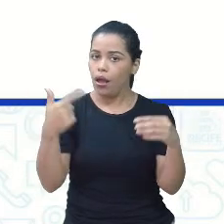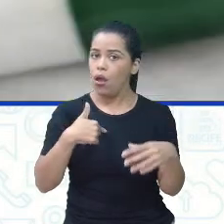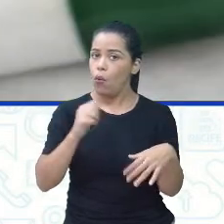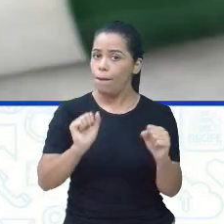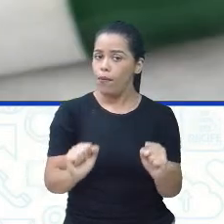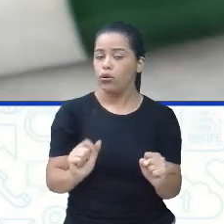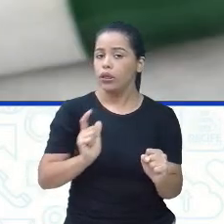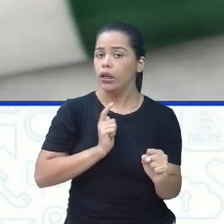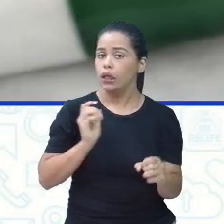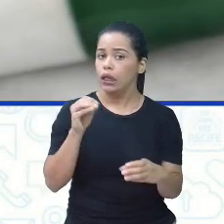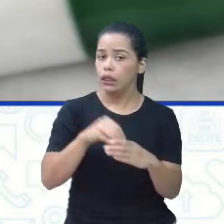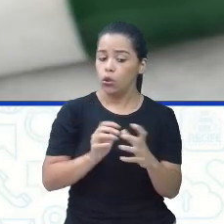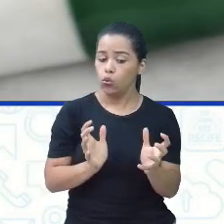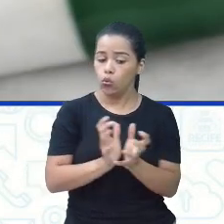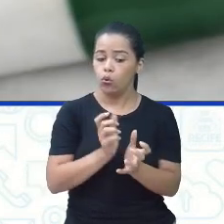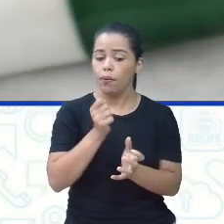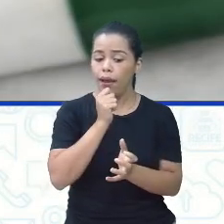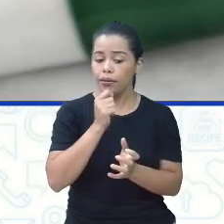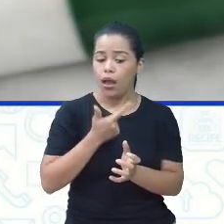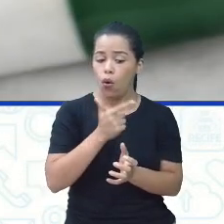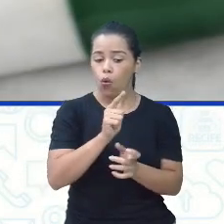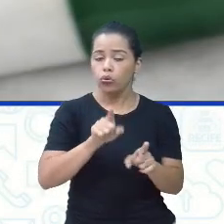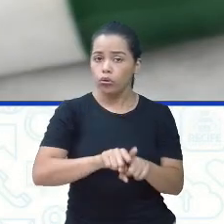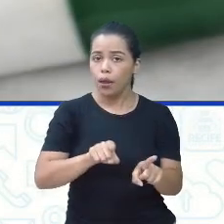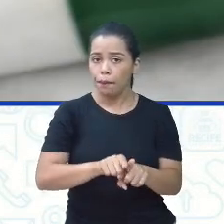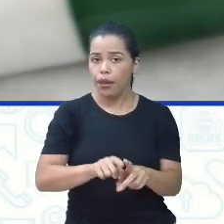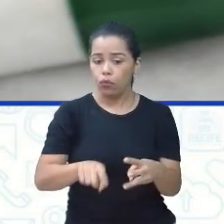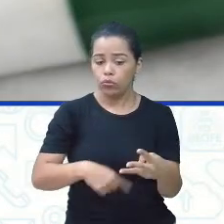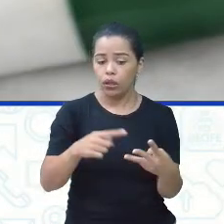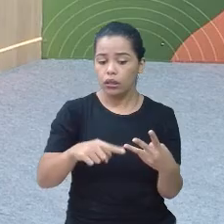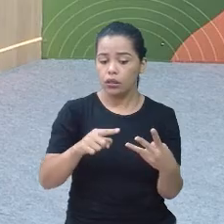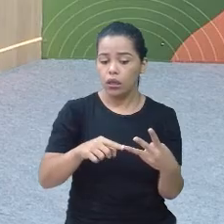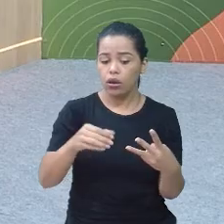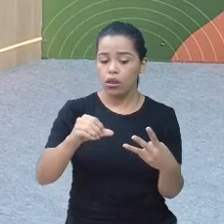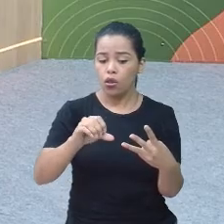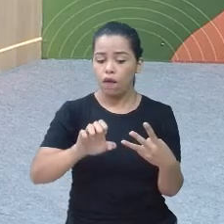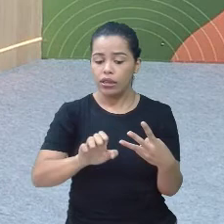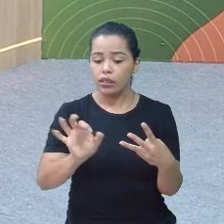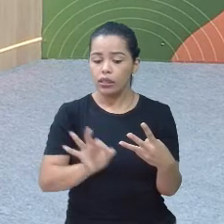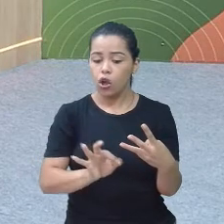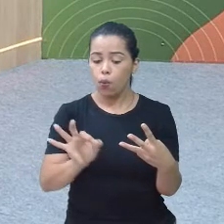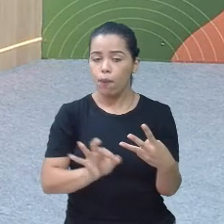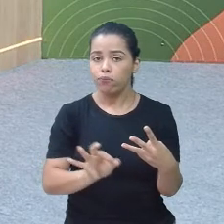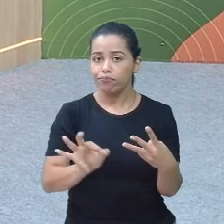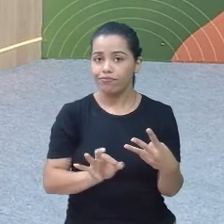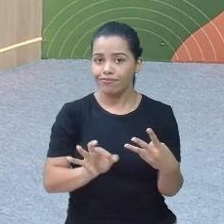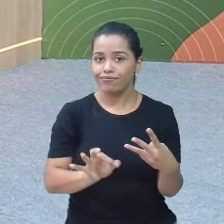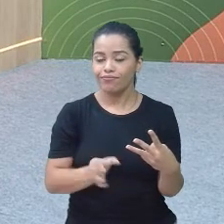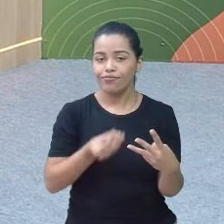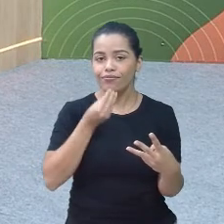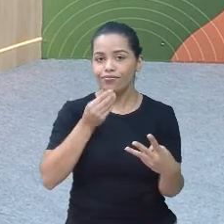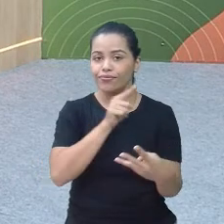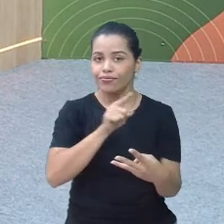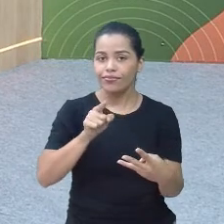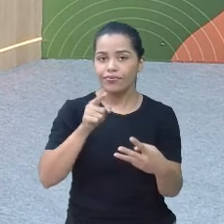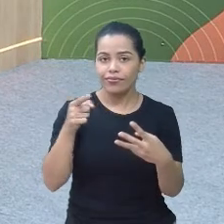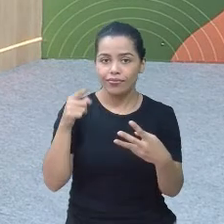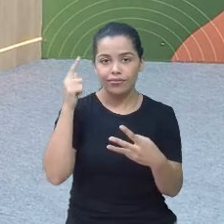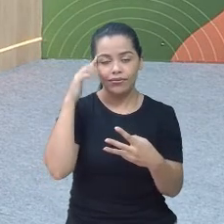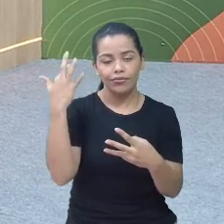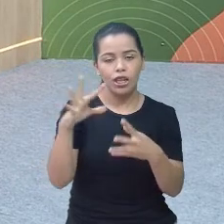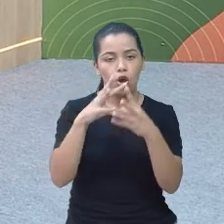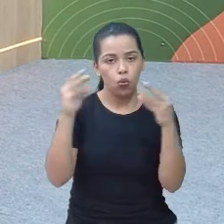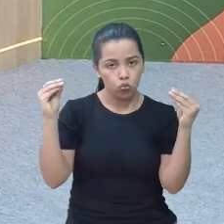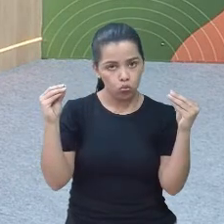poderia ter dentro desse conjunto aí um outro medicamento em que tenha 95% de chance de você não estar